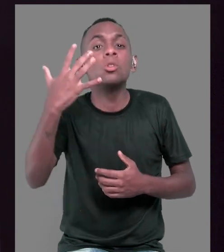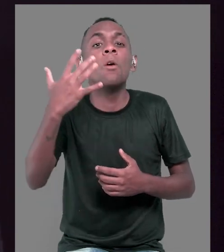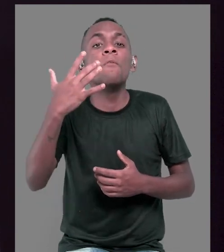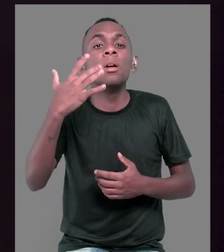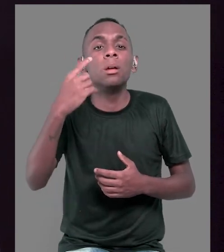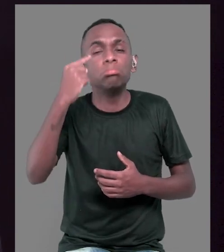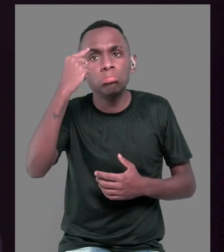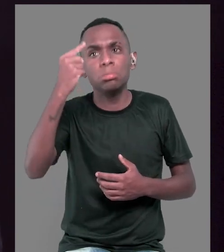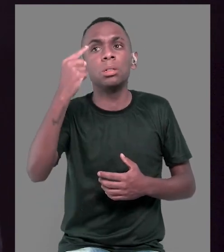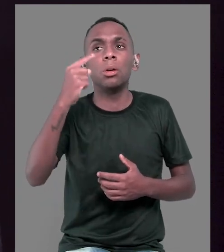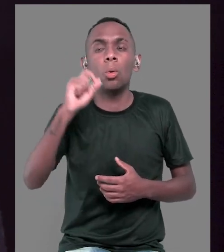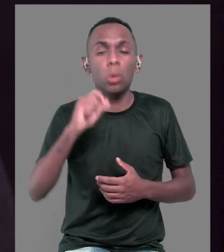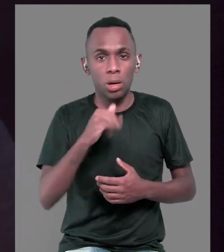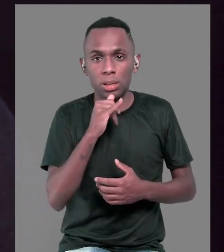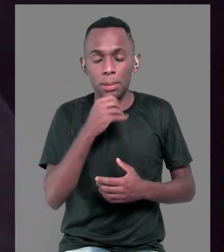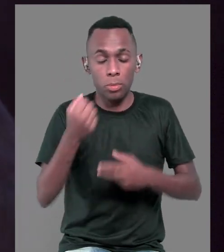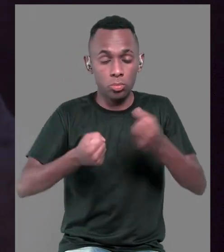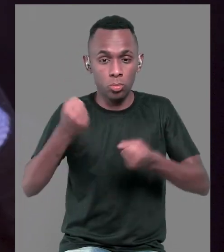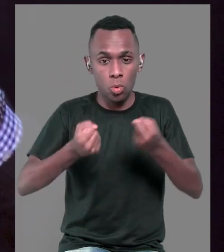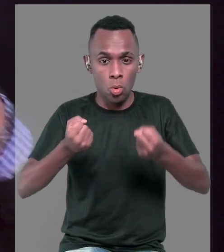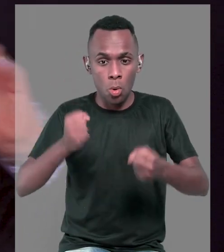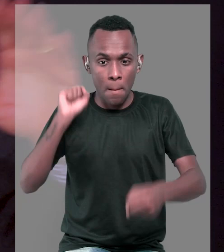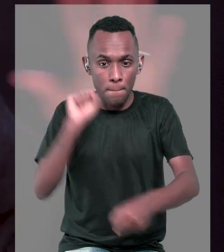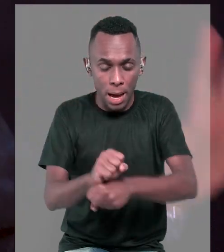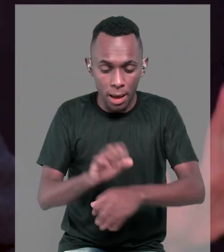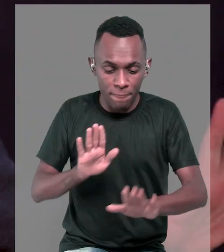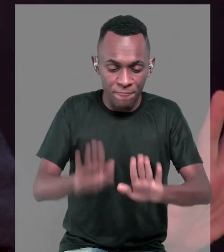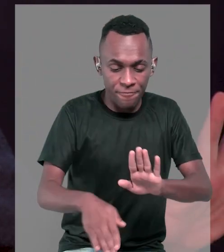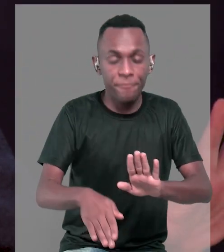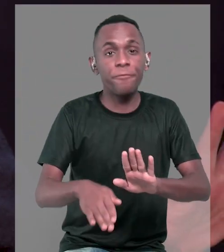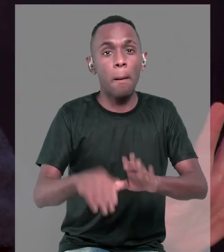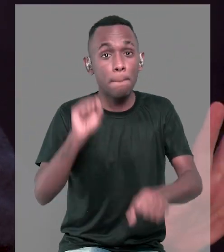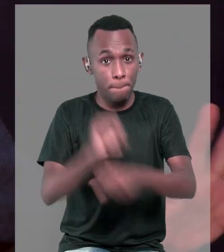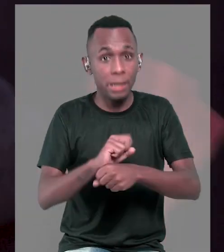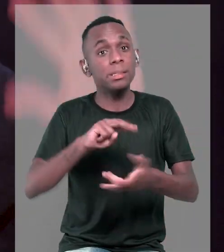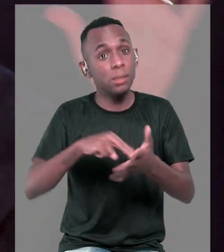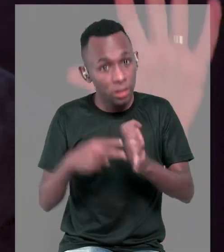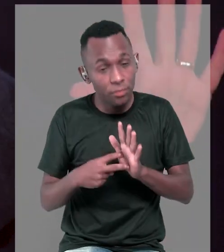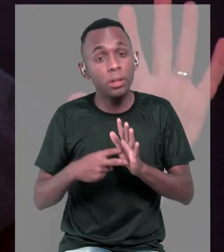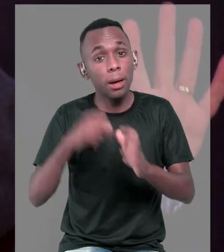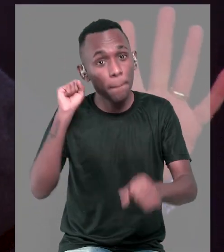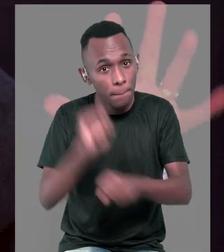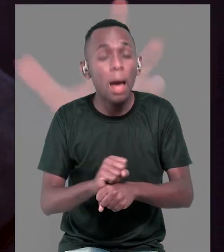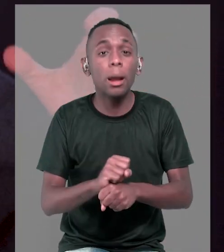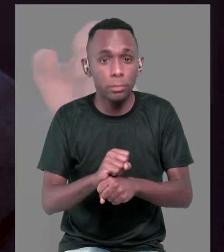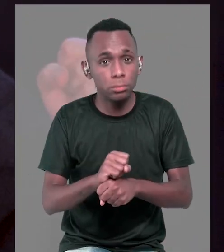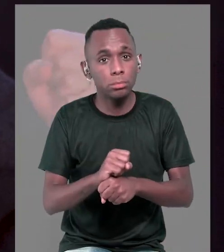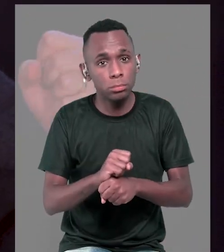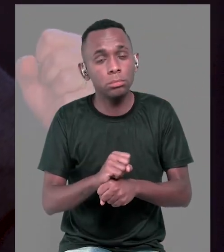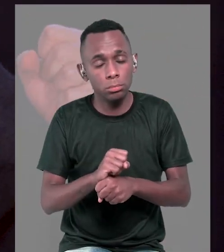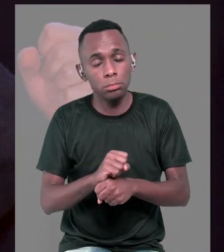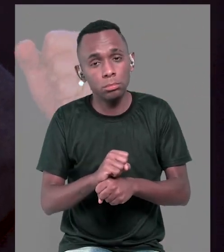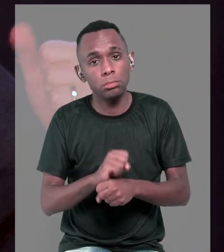automóvel toma uma decisão. Ele tem lá 3 ou 4 coisas que ele pode fazer e faz uma delas. Você está